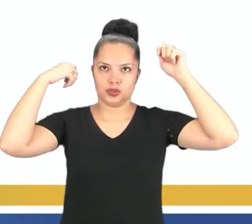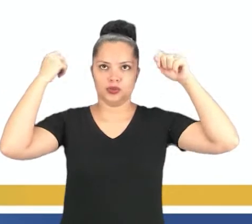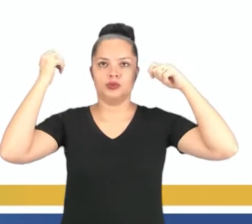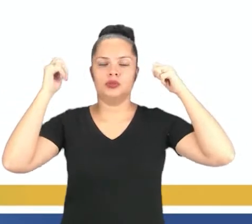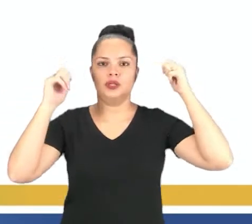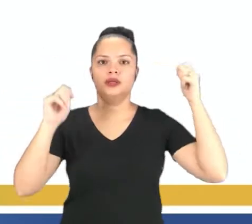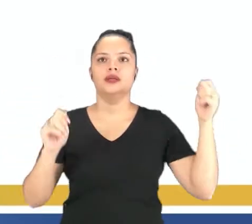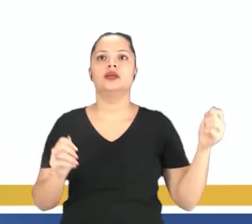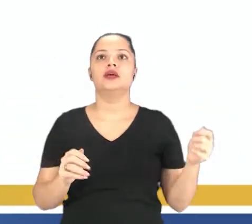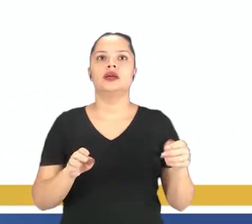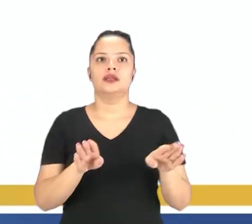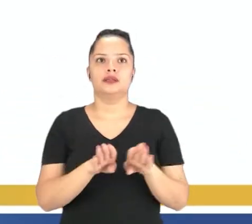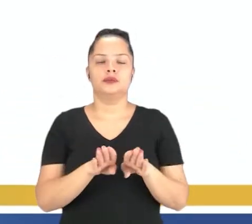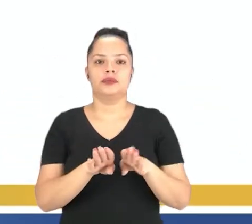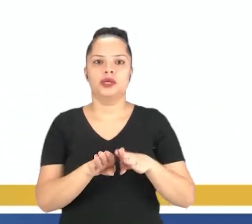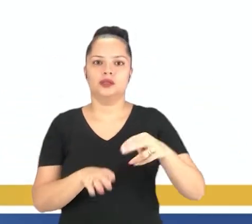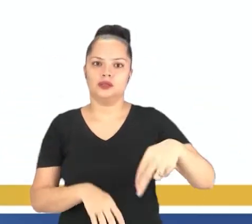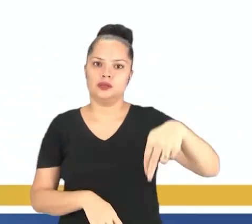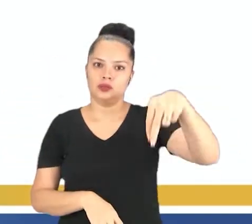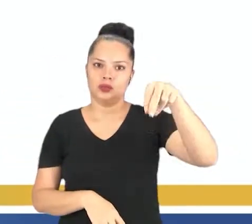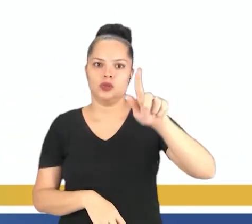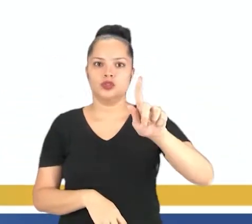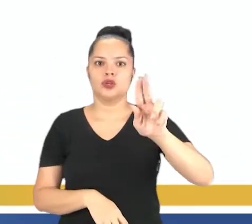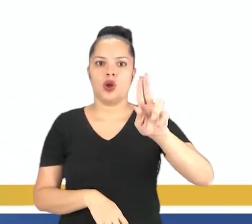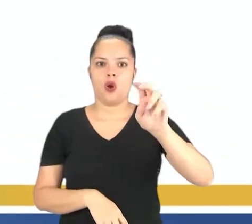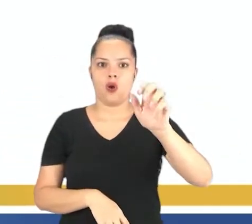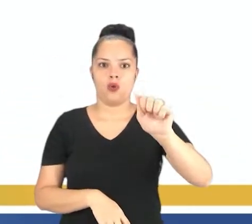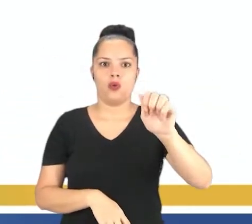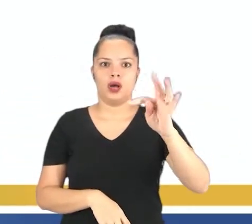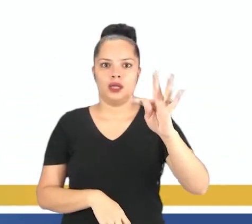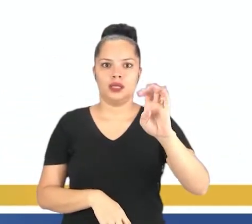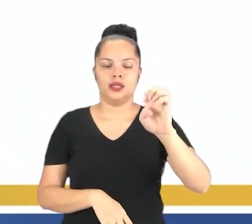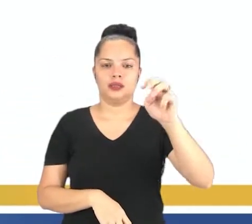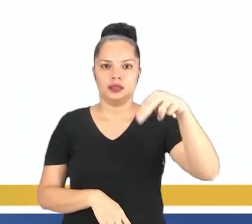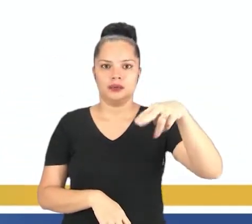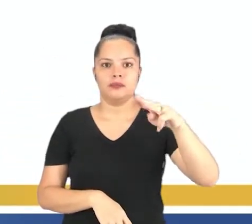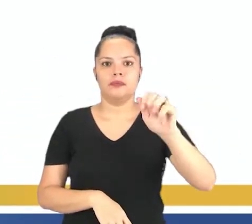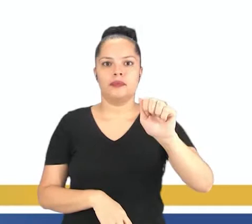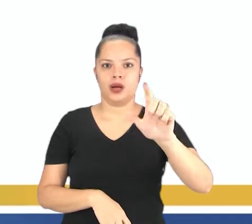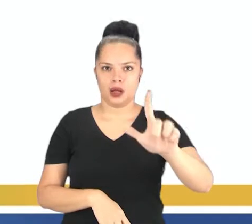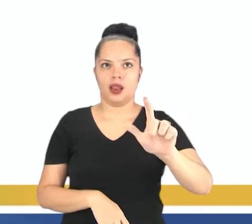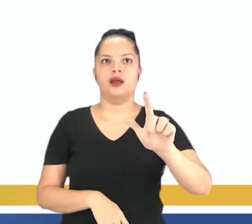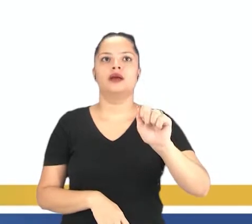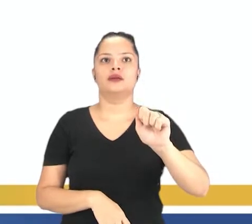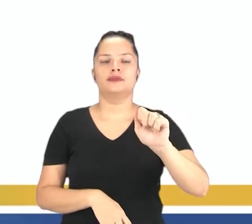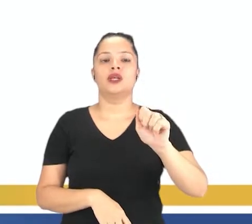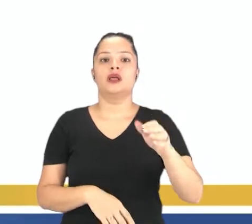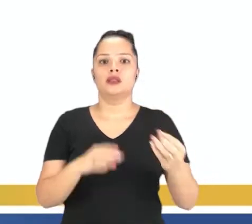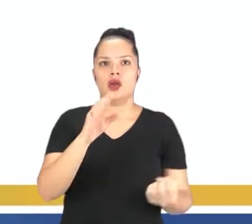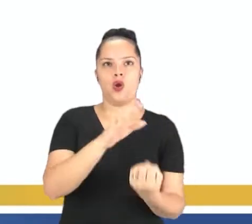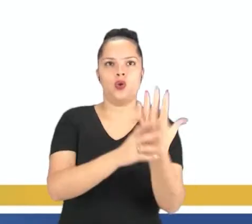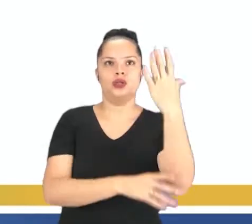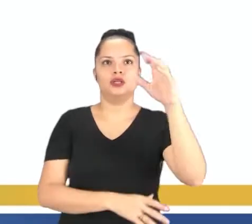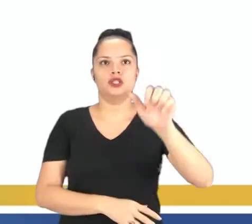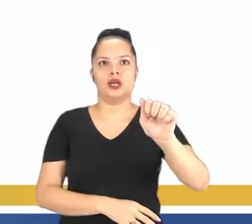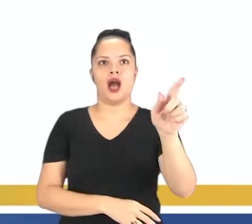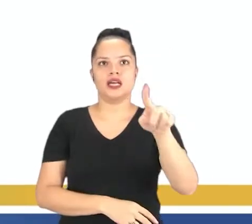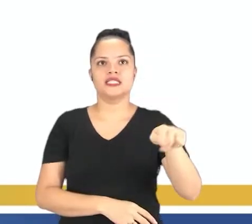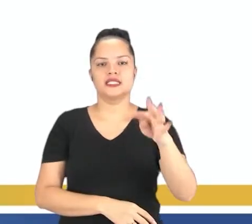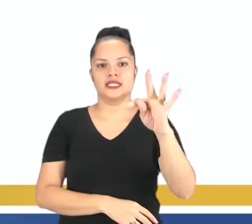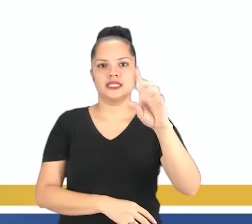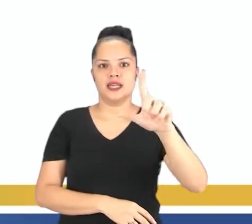Golfo do México ao Pacífico e região norte da Guatemala a origem né é aslam Noroeste do México